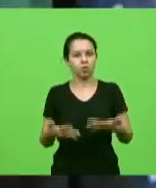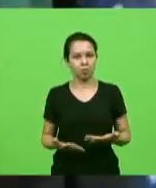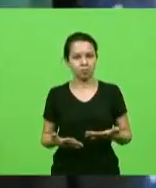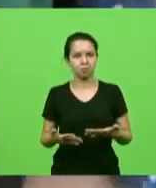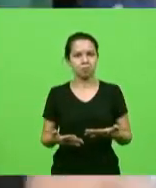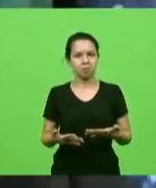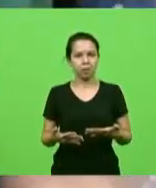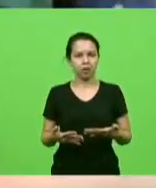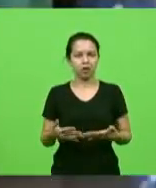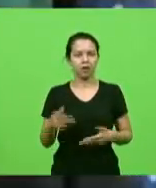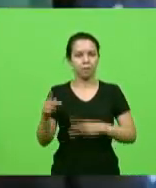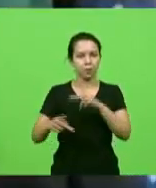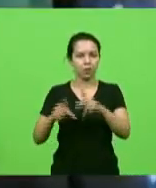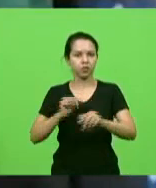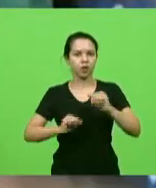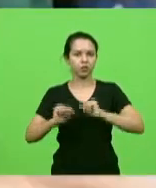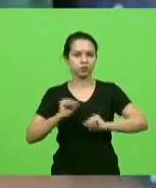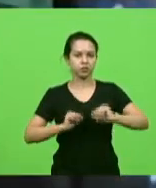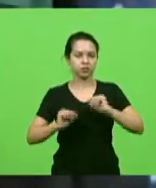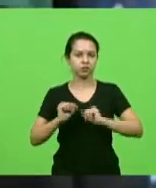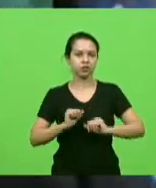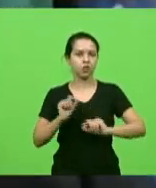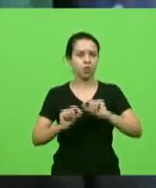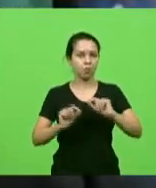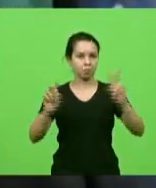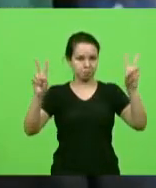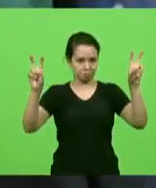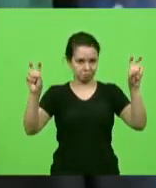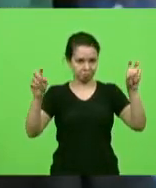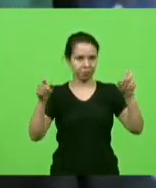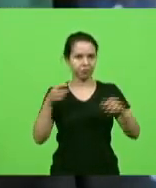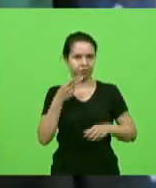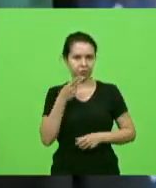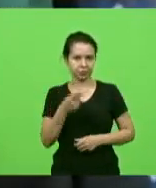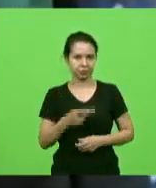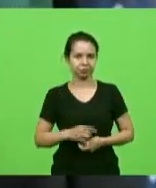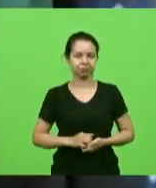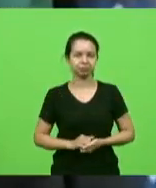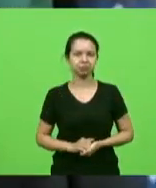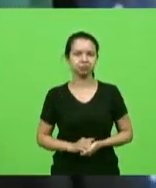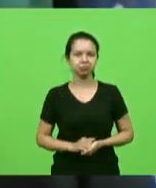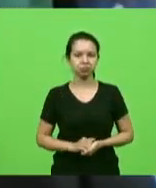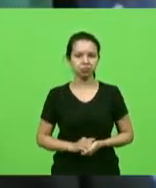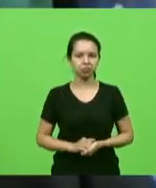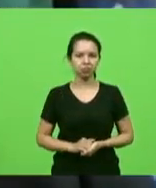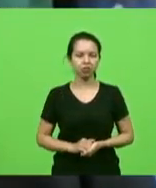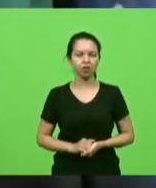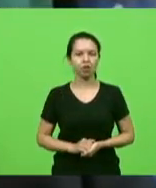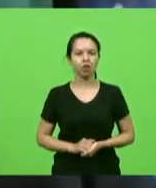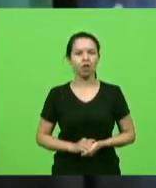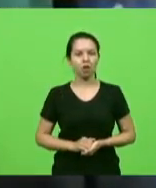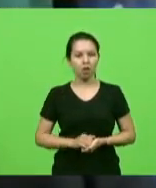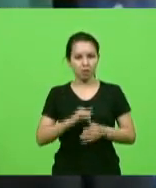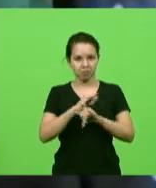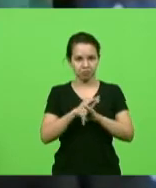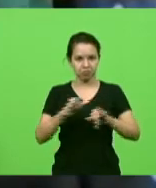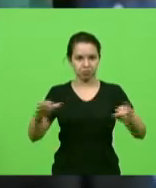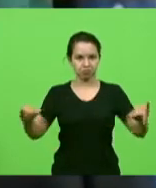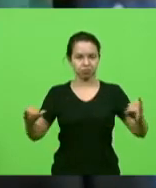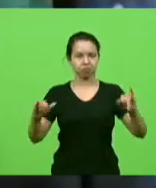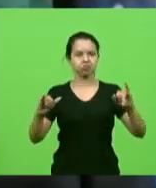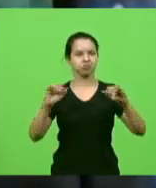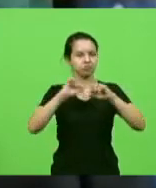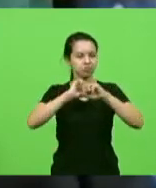Catarinense a Bastos palavras do Governador Carlos Moisés uma mensagem muito clara foi dada pela